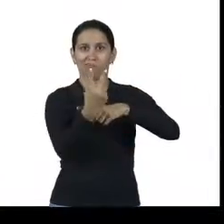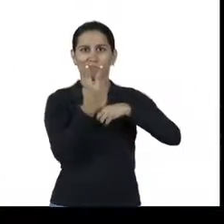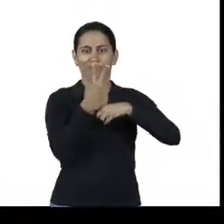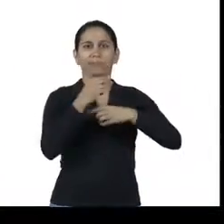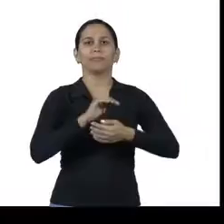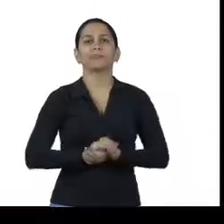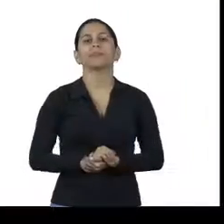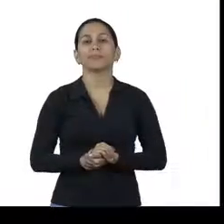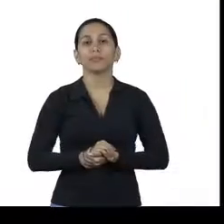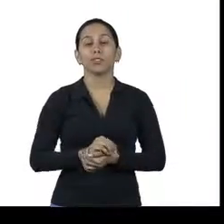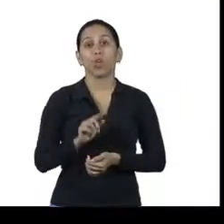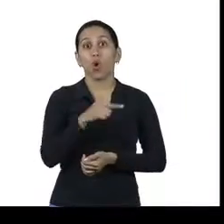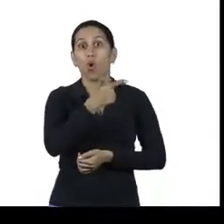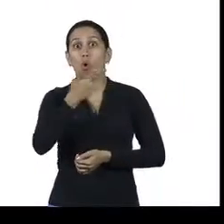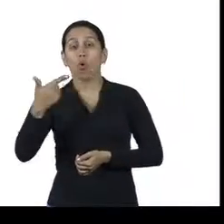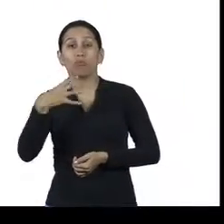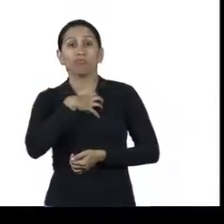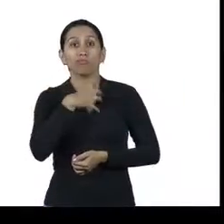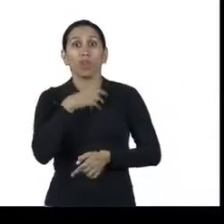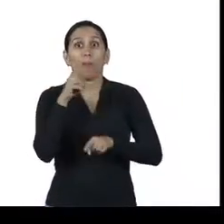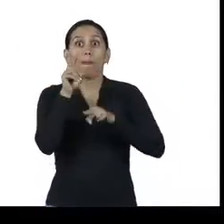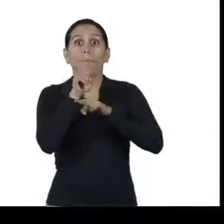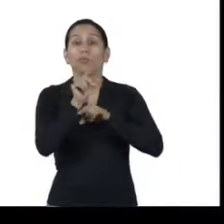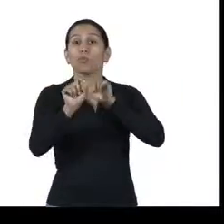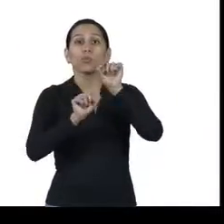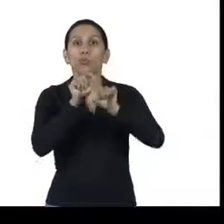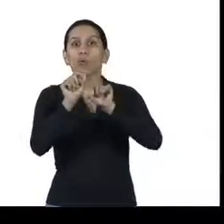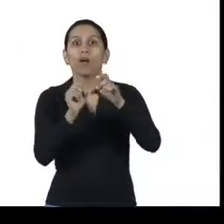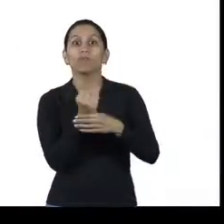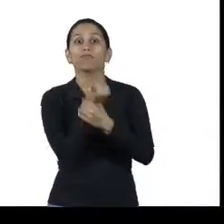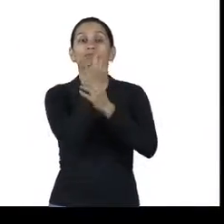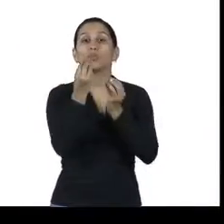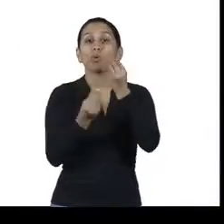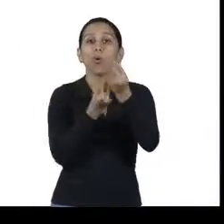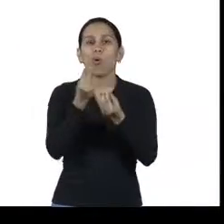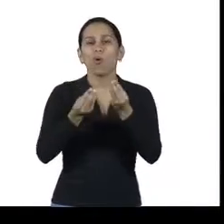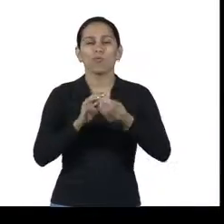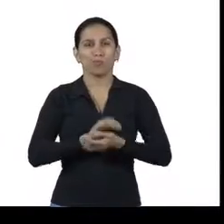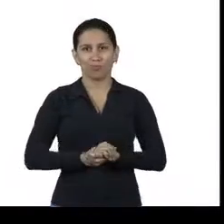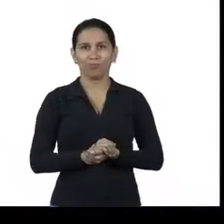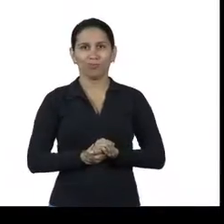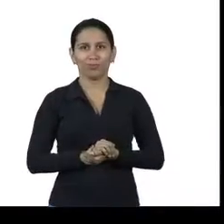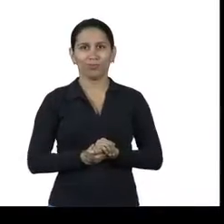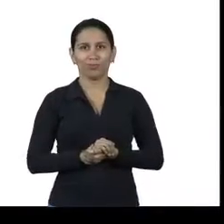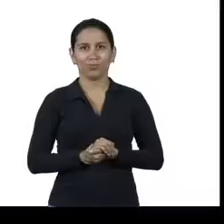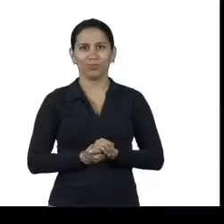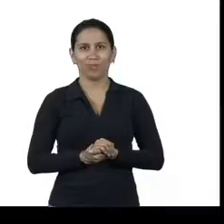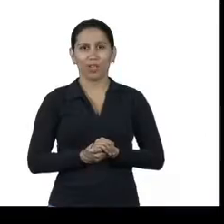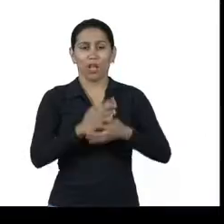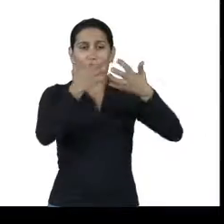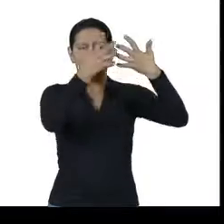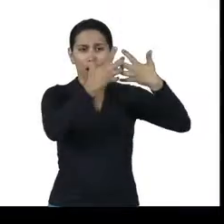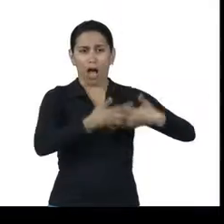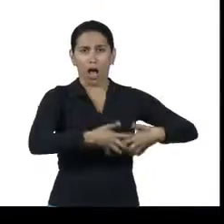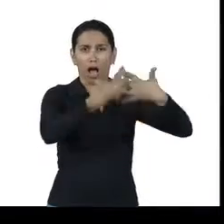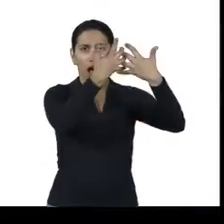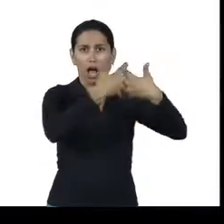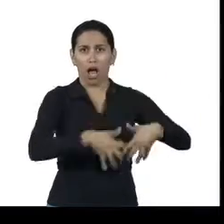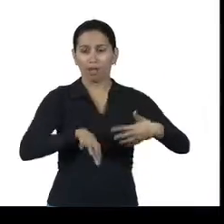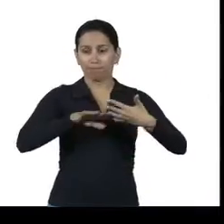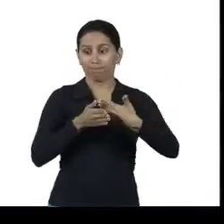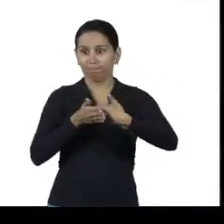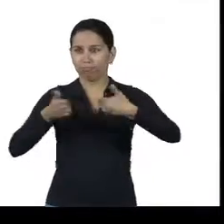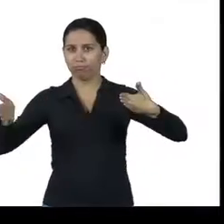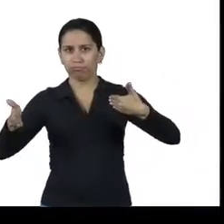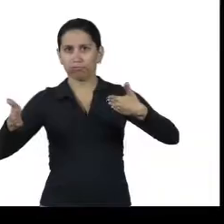forma de proteger os trabalhadores é criar áreas de circulação sinalizadas, que separam as máquinas de quem passa por aqui.